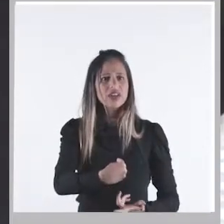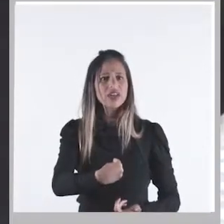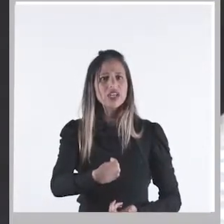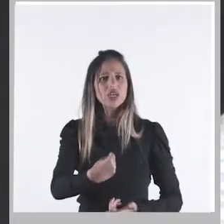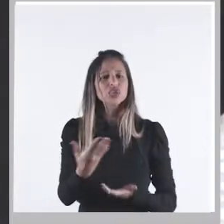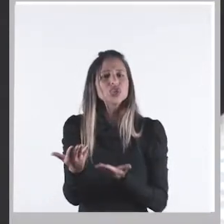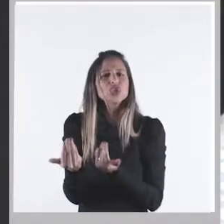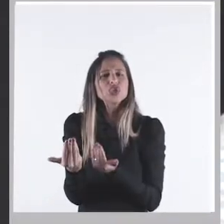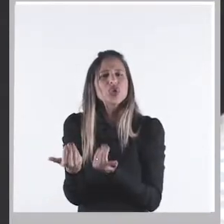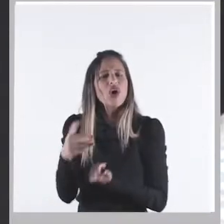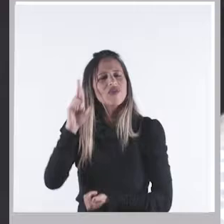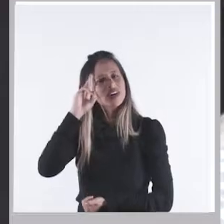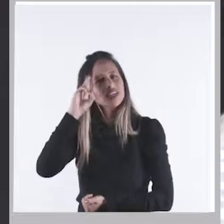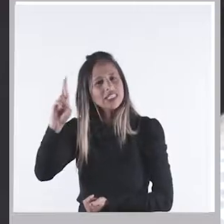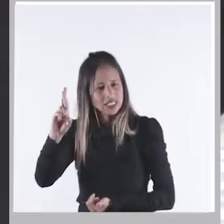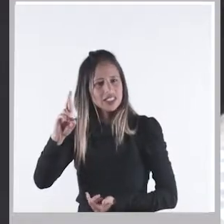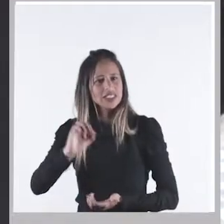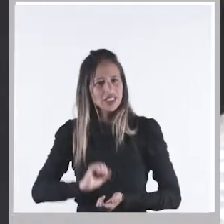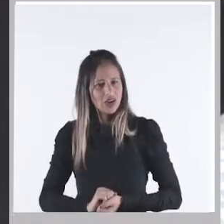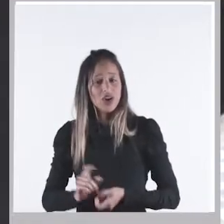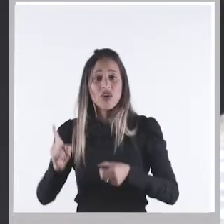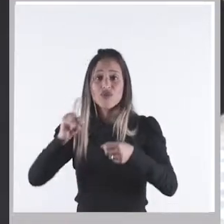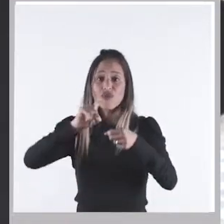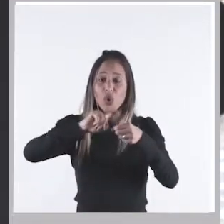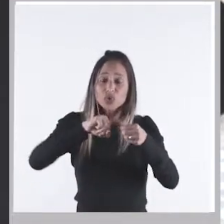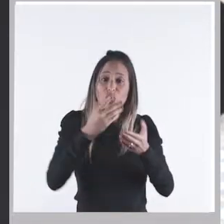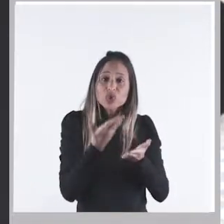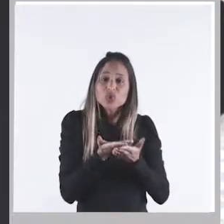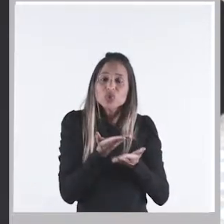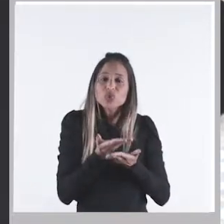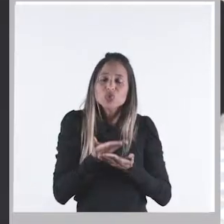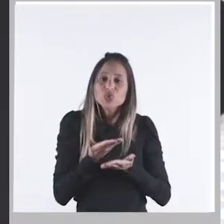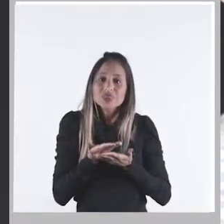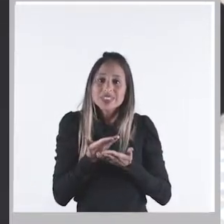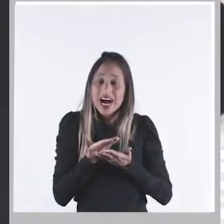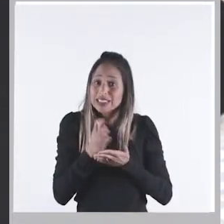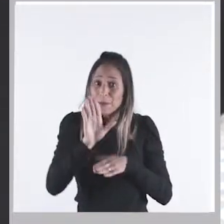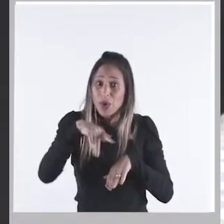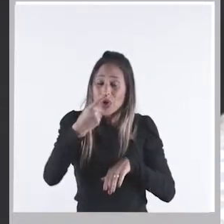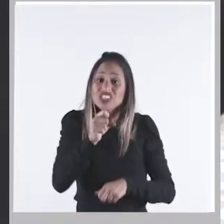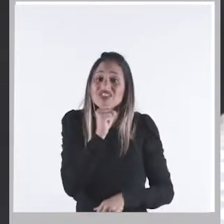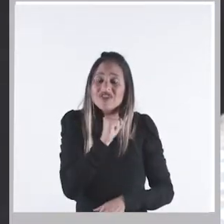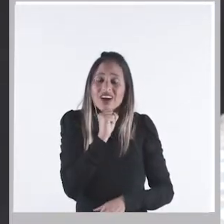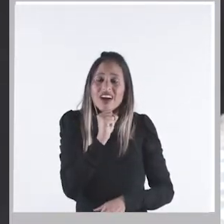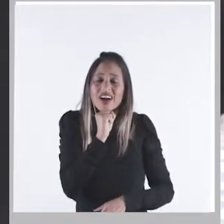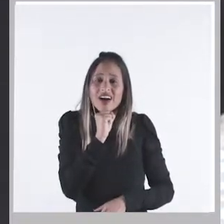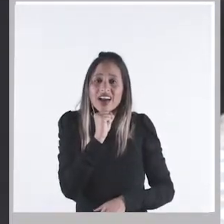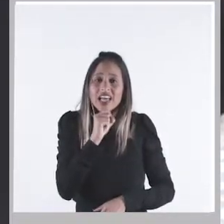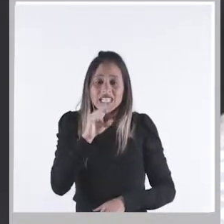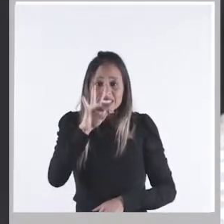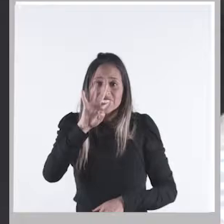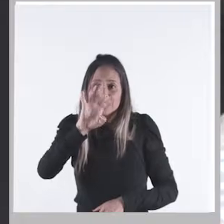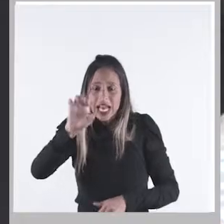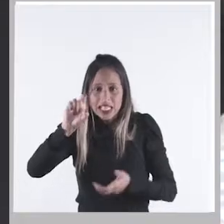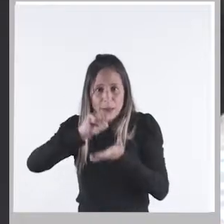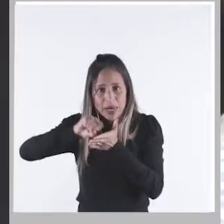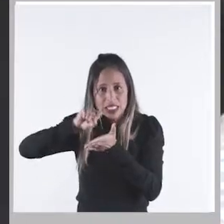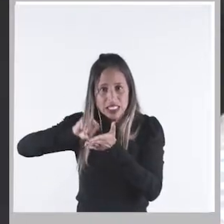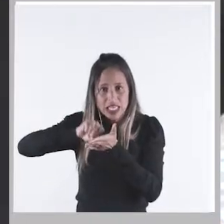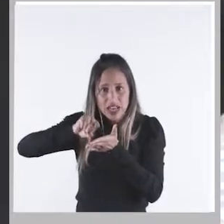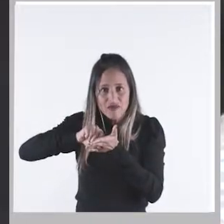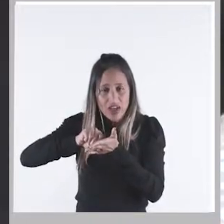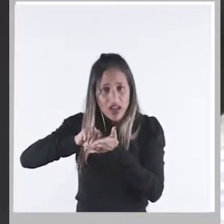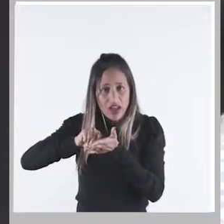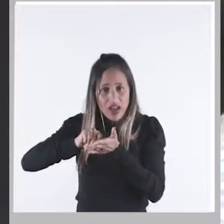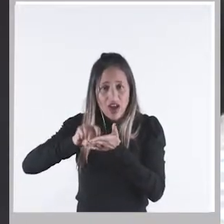uma jovem senhora que voltou a estudar depois de velha e que tinha uma tese para escrever, né, e que estava